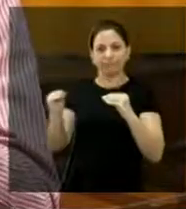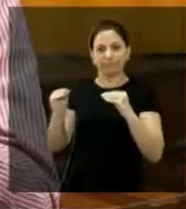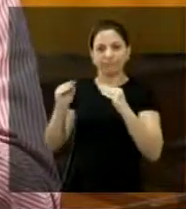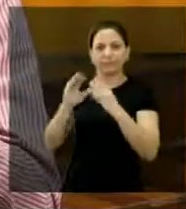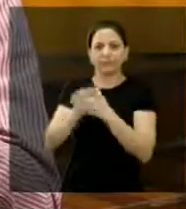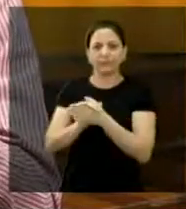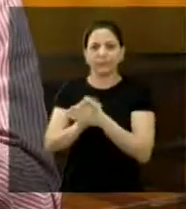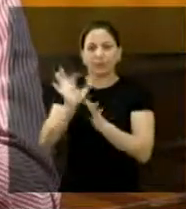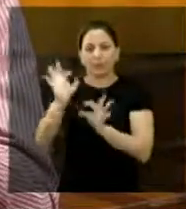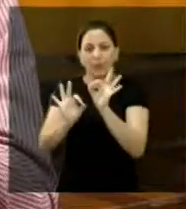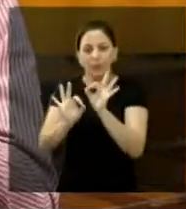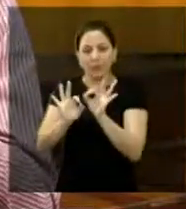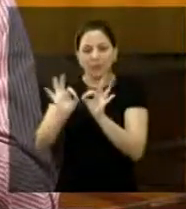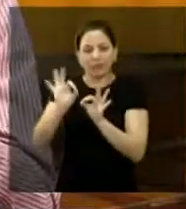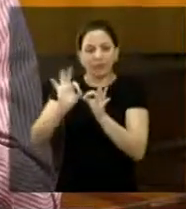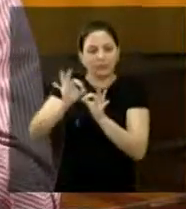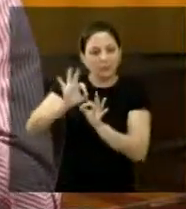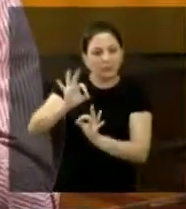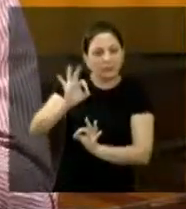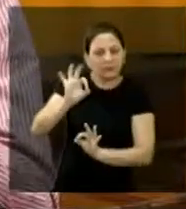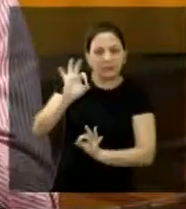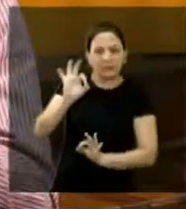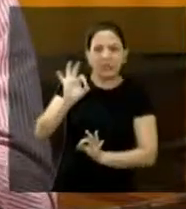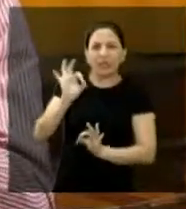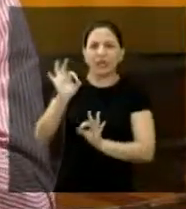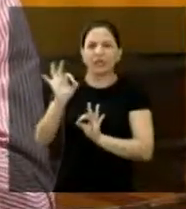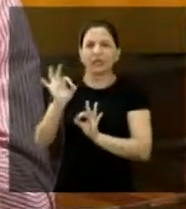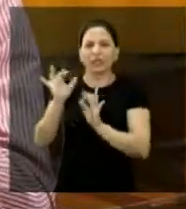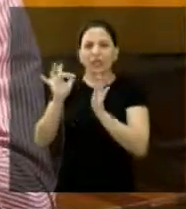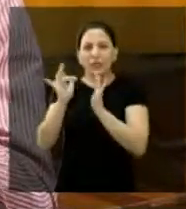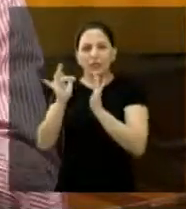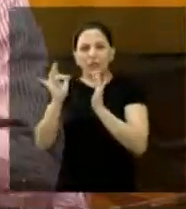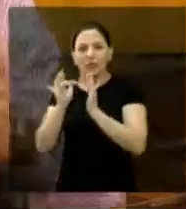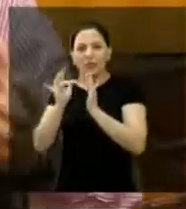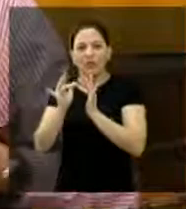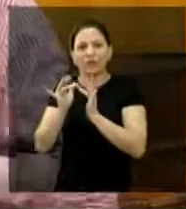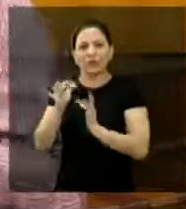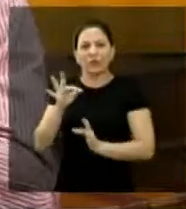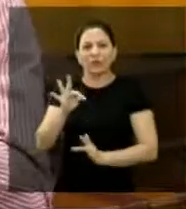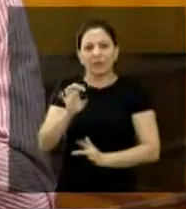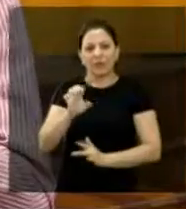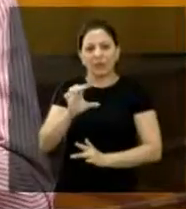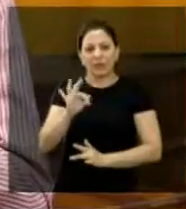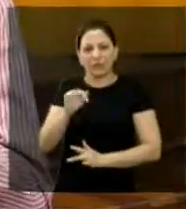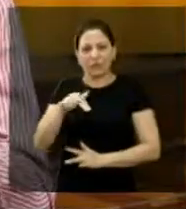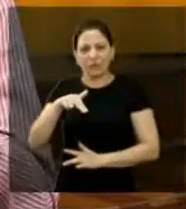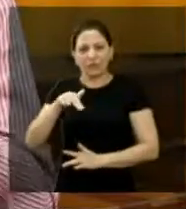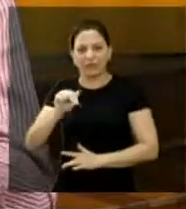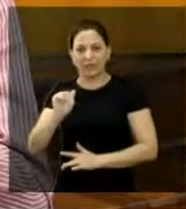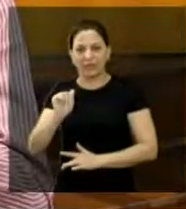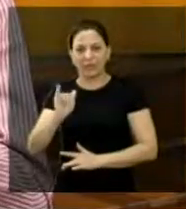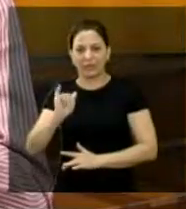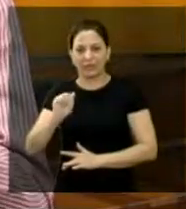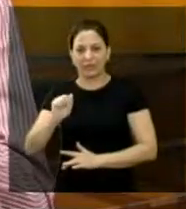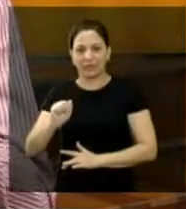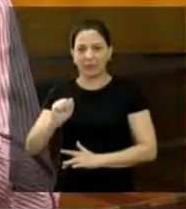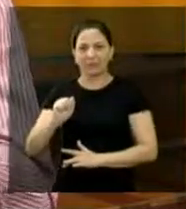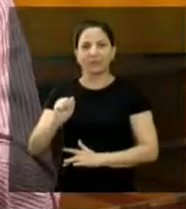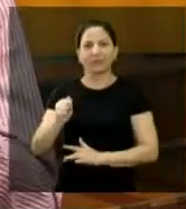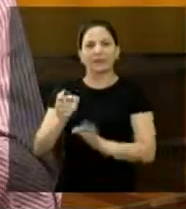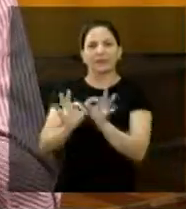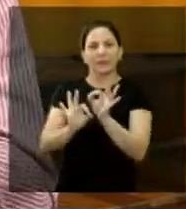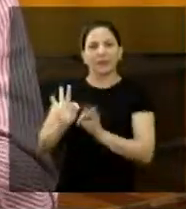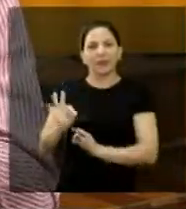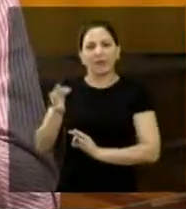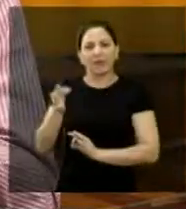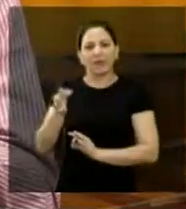os detalhes, temendo, fazendo contatos permanentes com a telefônica, procurando assegurar a parte técnica da